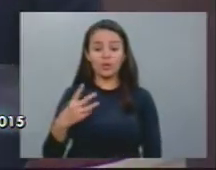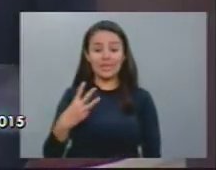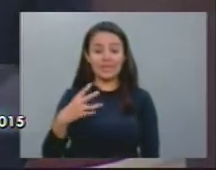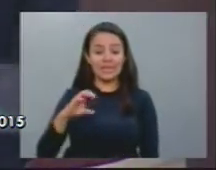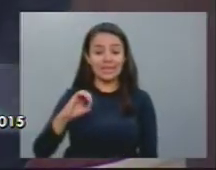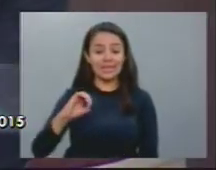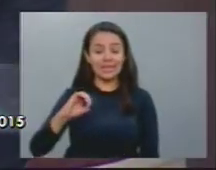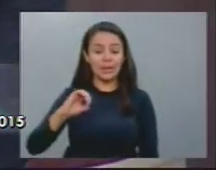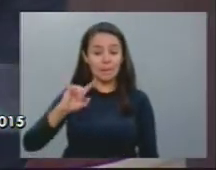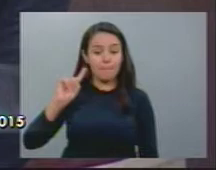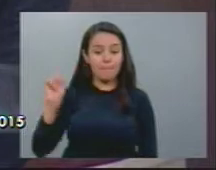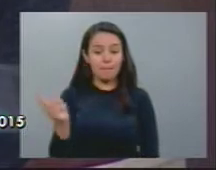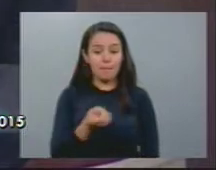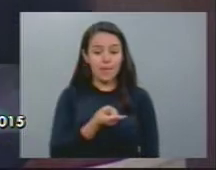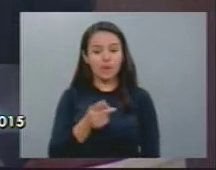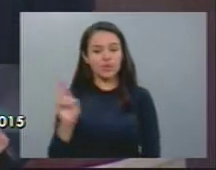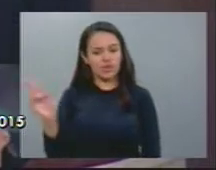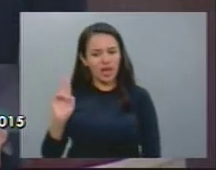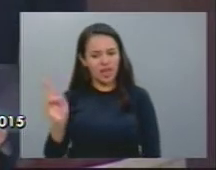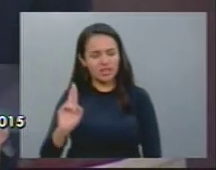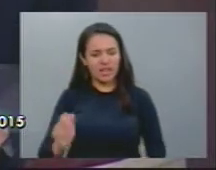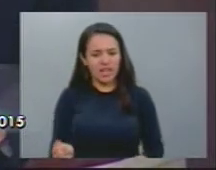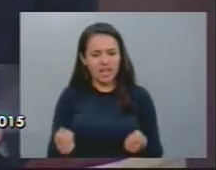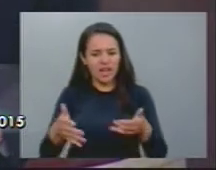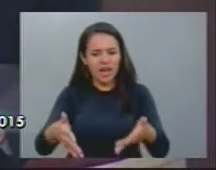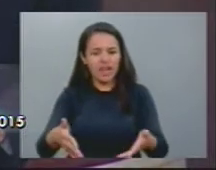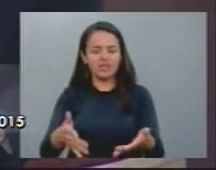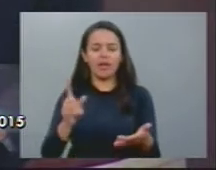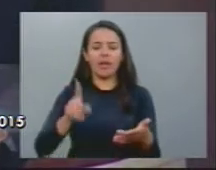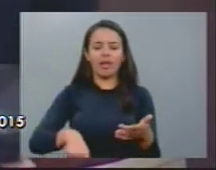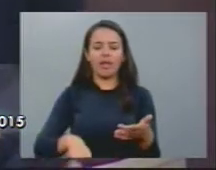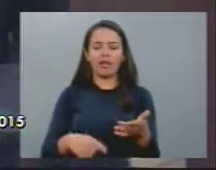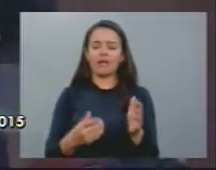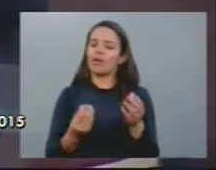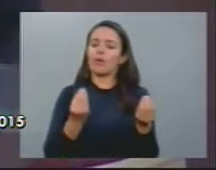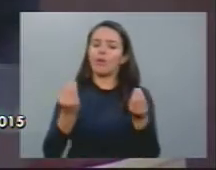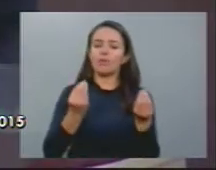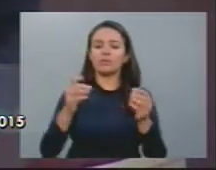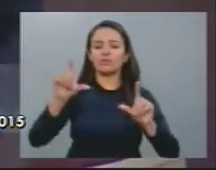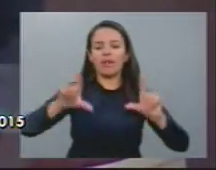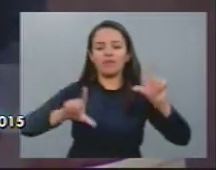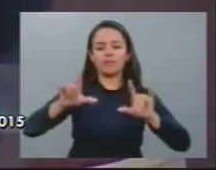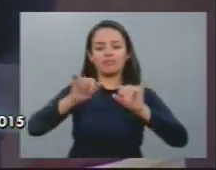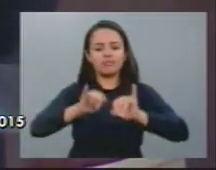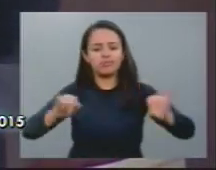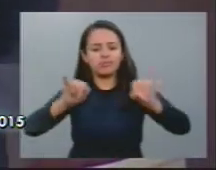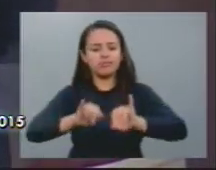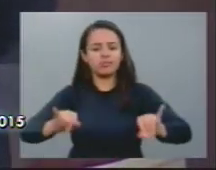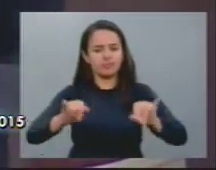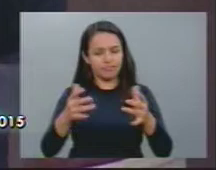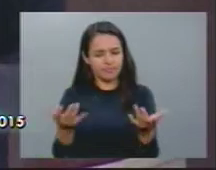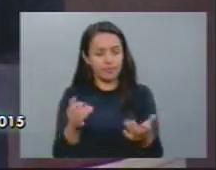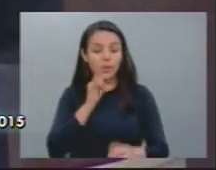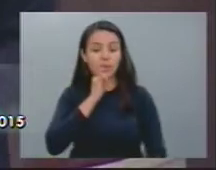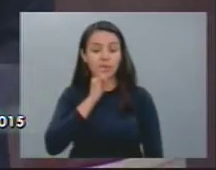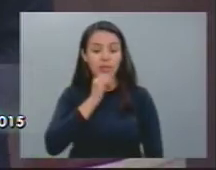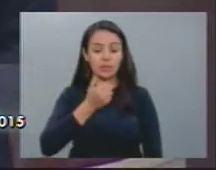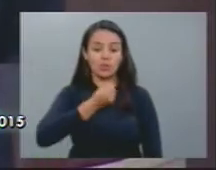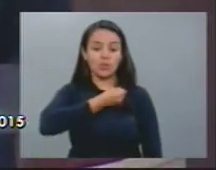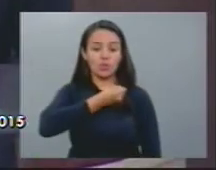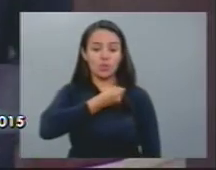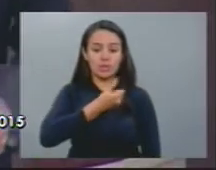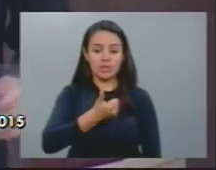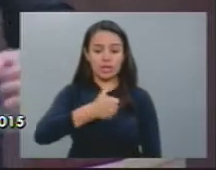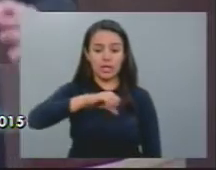publicidade, do programa de publicidade, deputados e deputadas, o 19028, nós